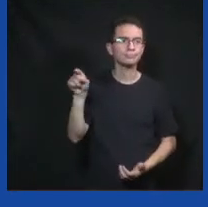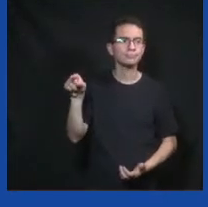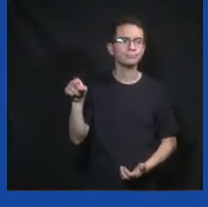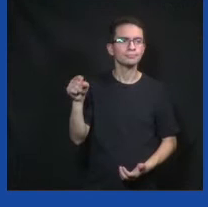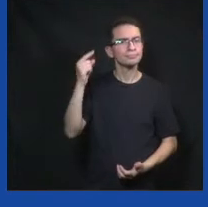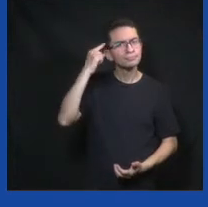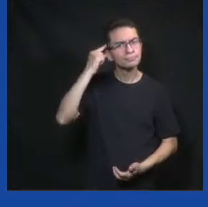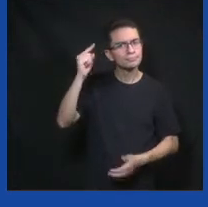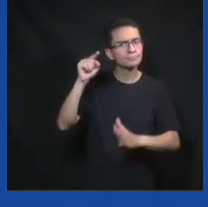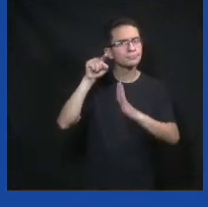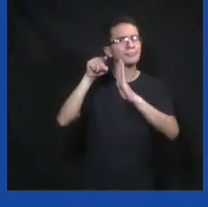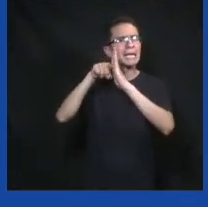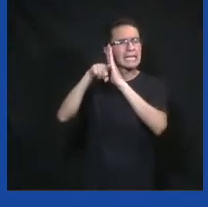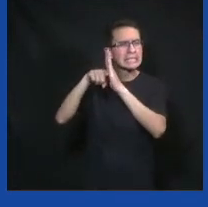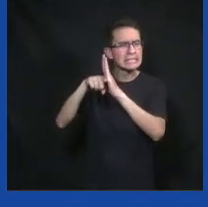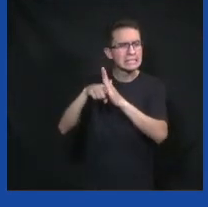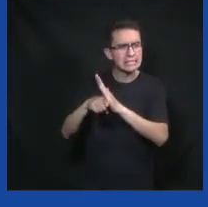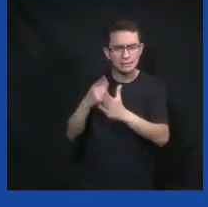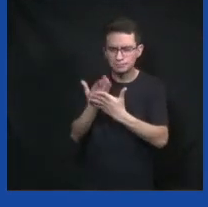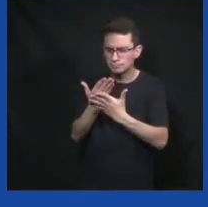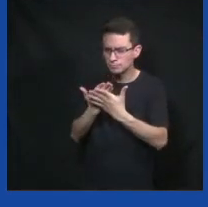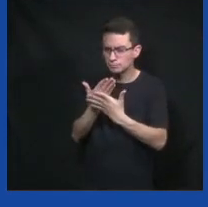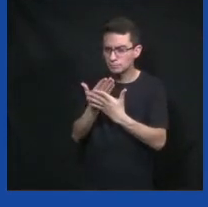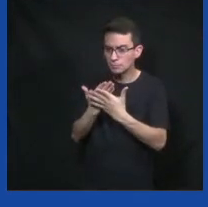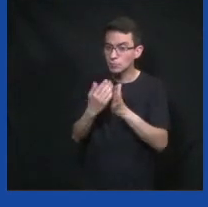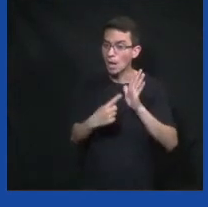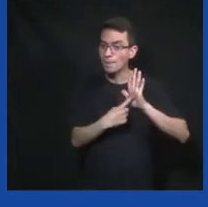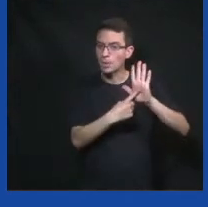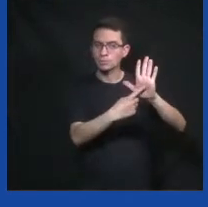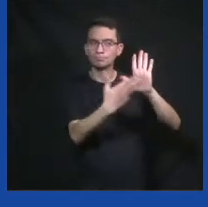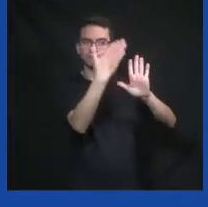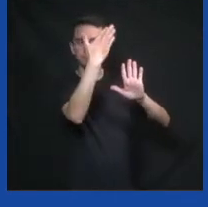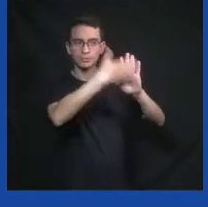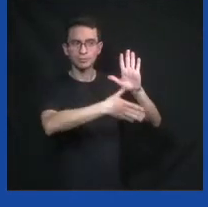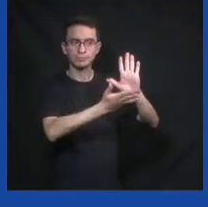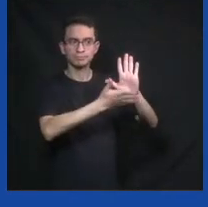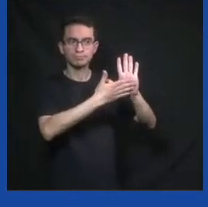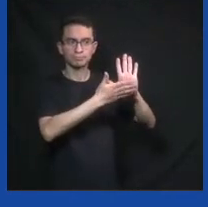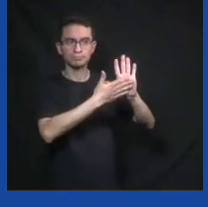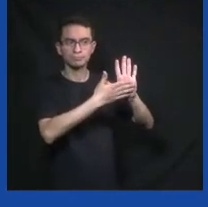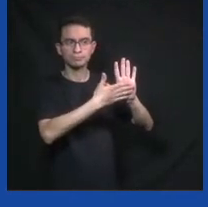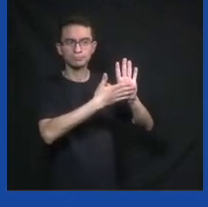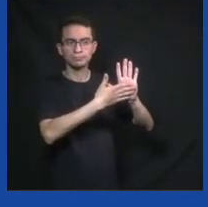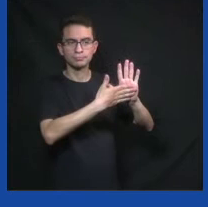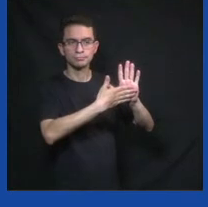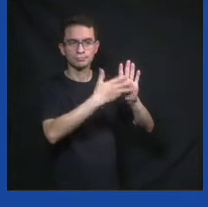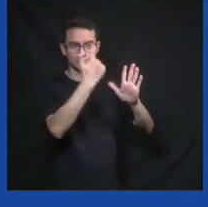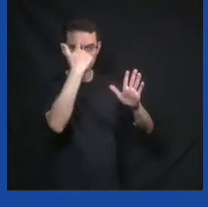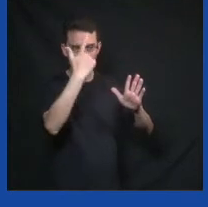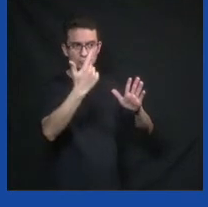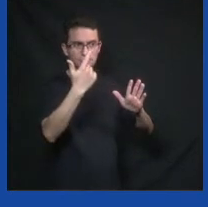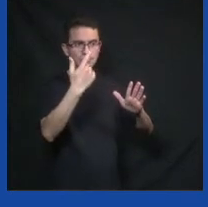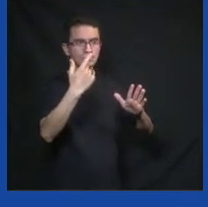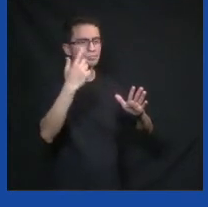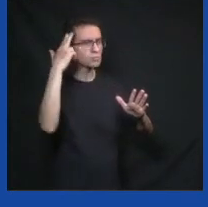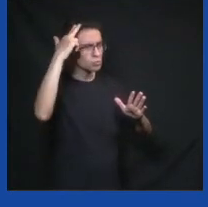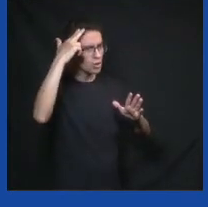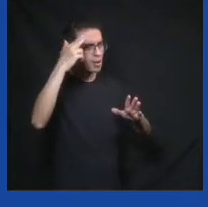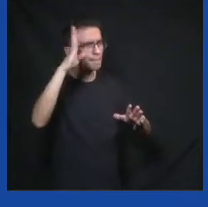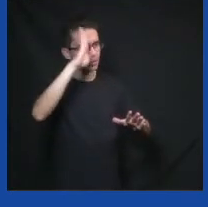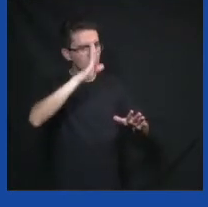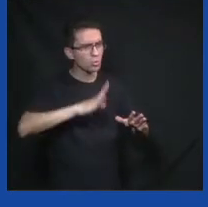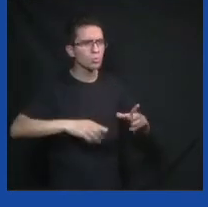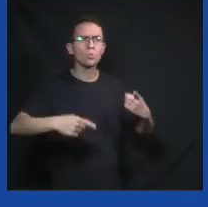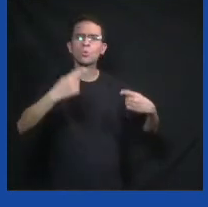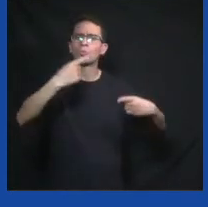Pesquisas e mais pesquisas mostram isso. Box 1824, Sonho Brasileiro da Política, todos os questionários